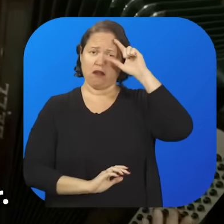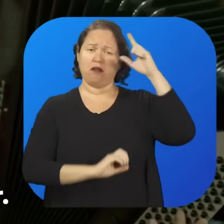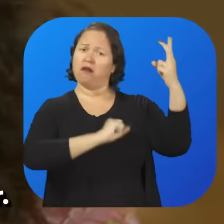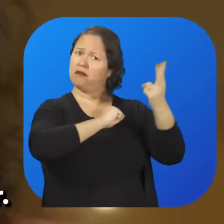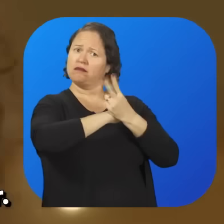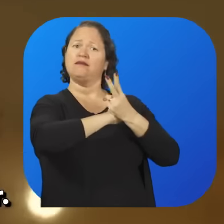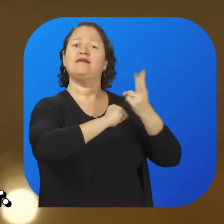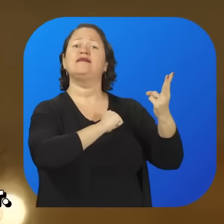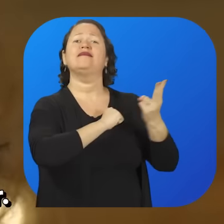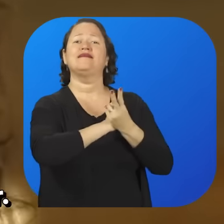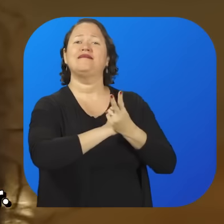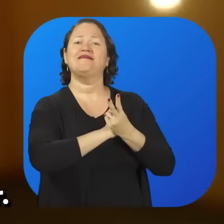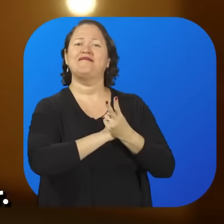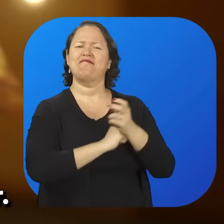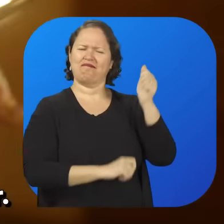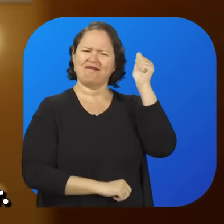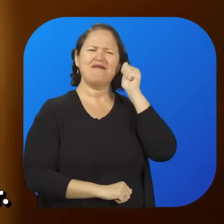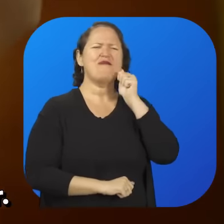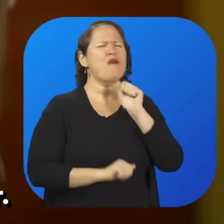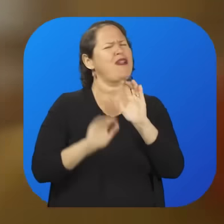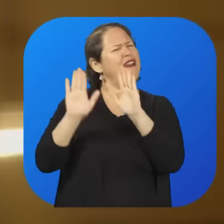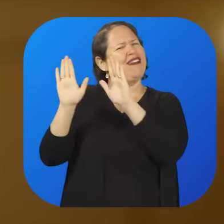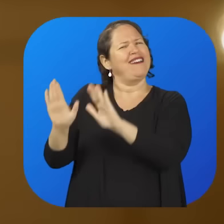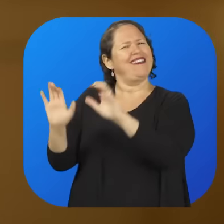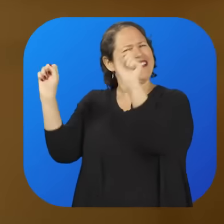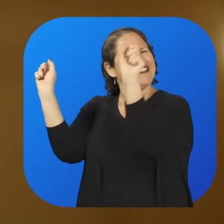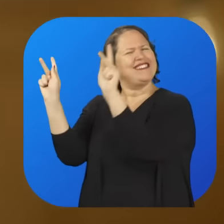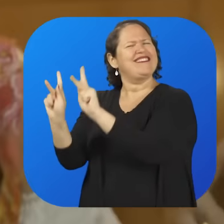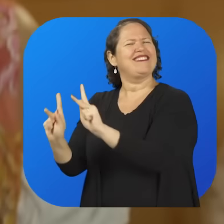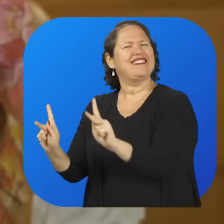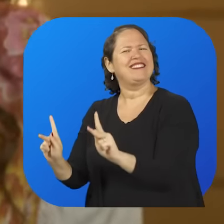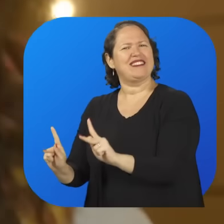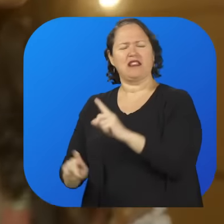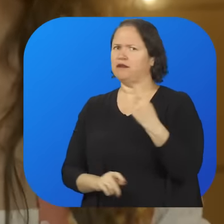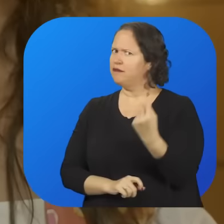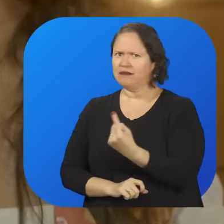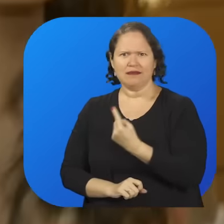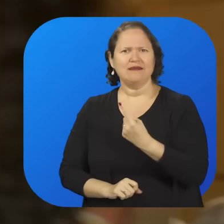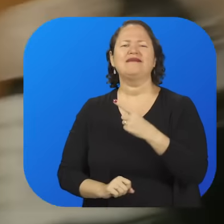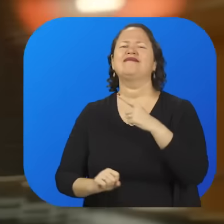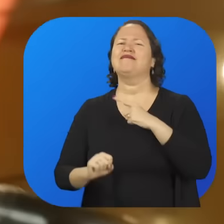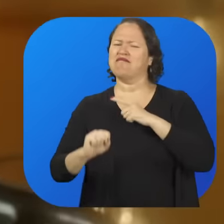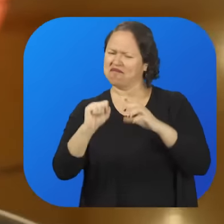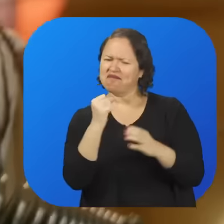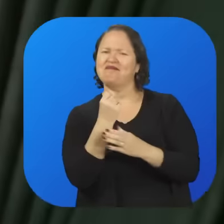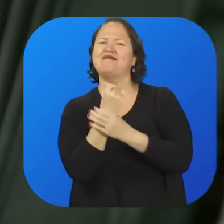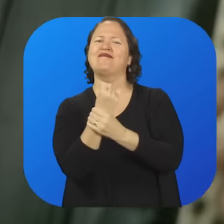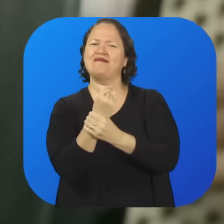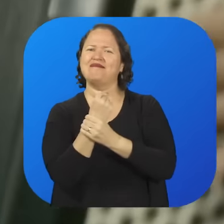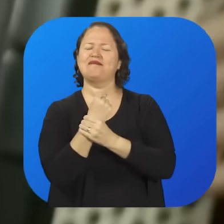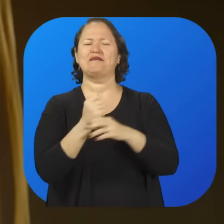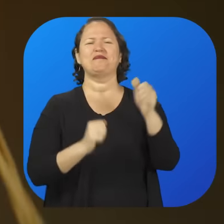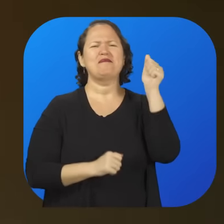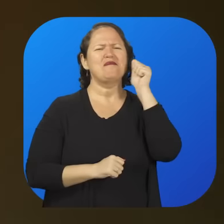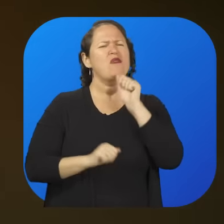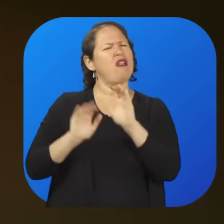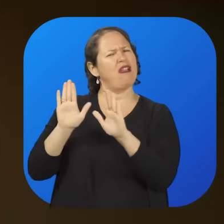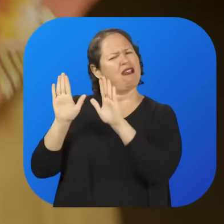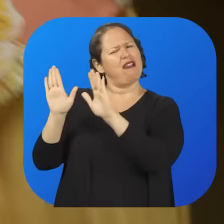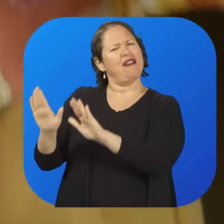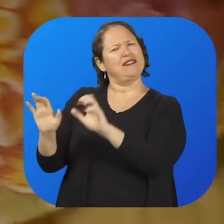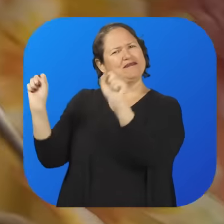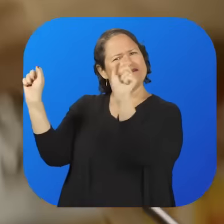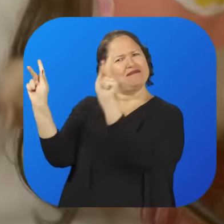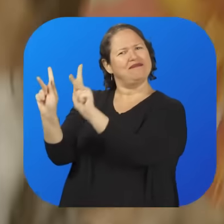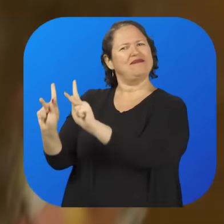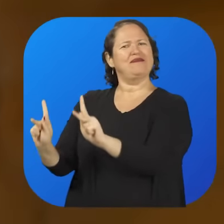dedo, que a Maria da Penha tá aí pra gente usar. Deixa elas em paz, deixa elas em paz. Não tá sozinha, mulher, também quero paz.